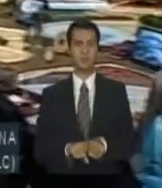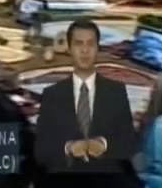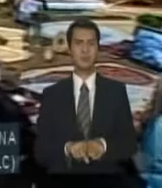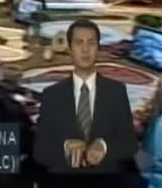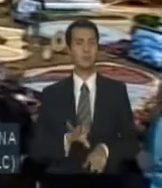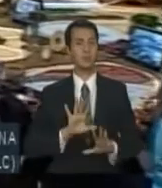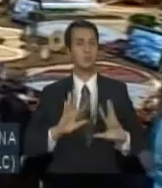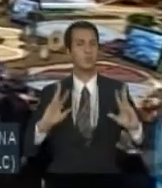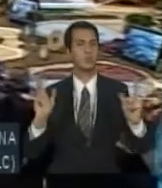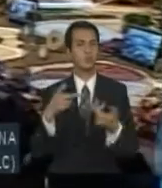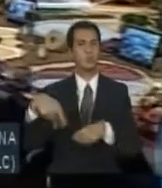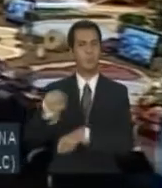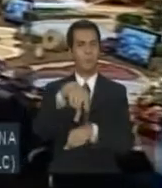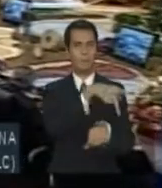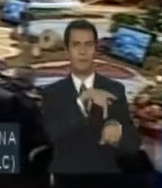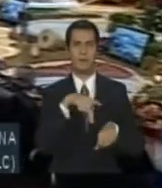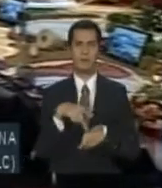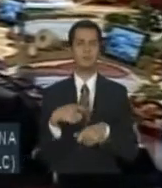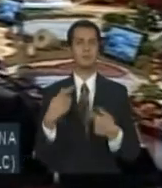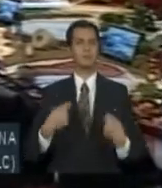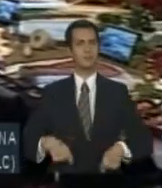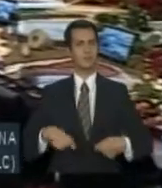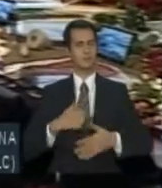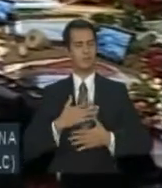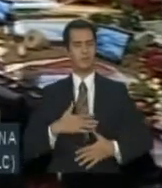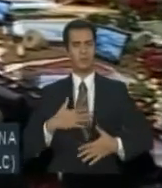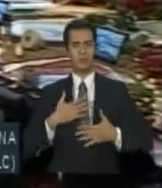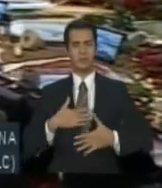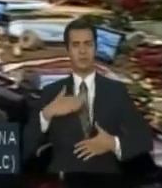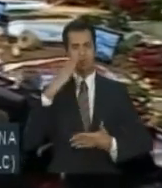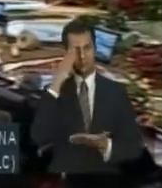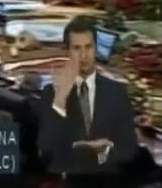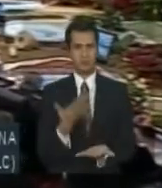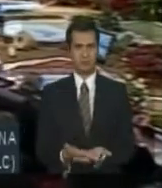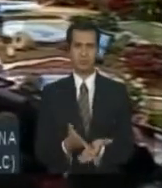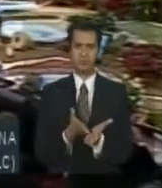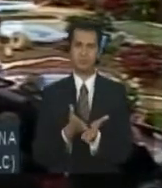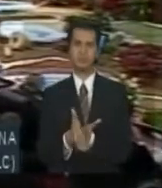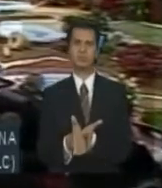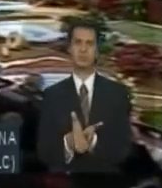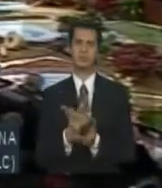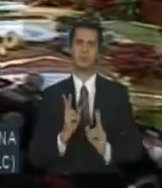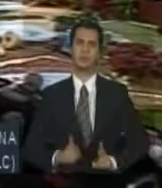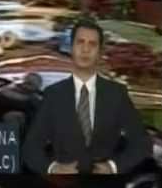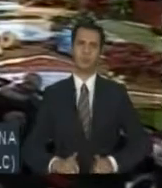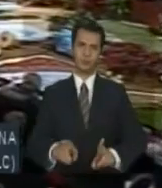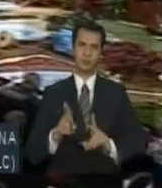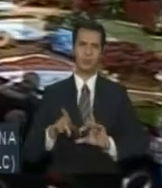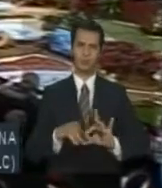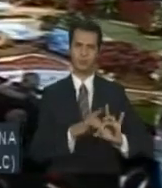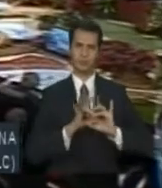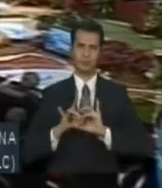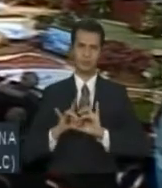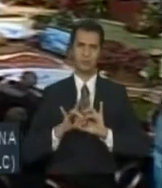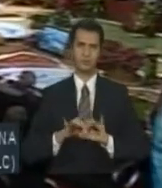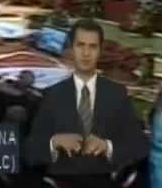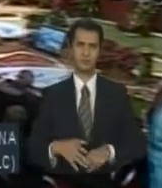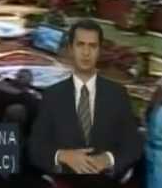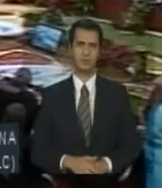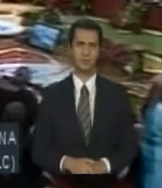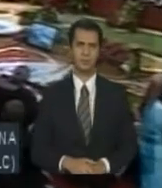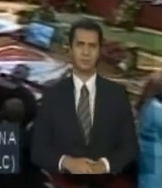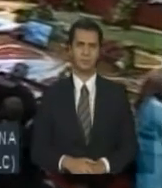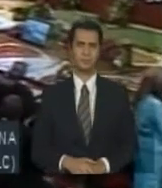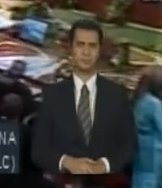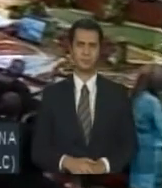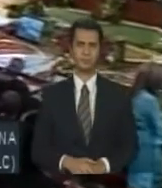se sintam confortáveis em seguir empreendendo esforços no processo de integração. Há